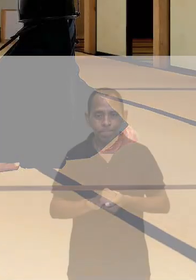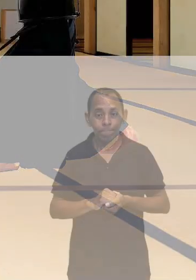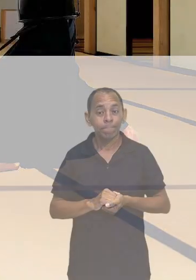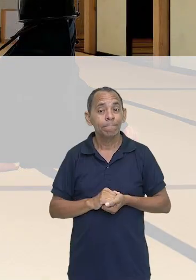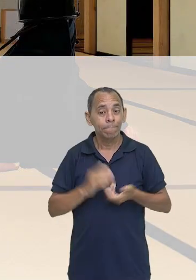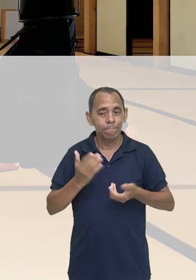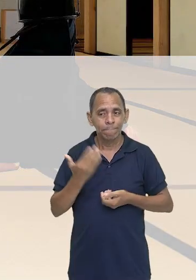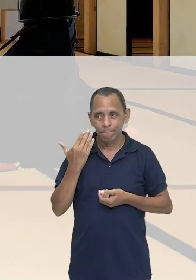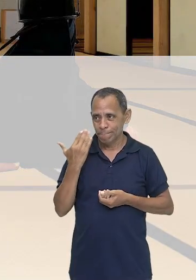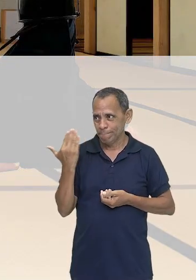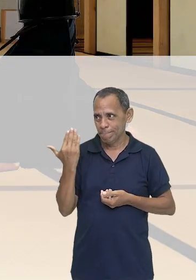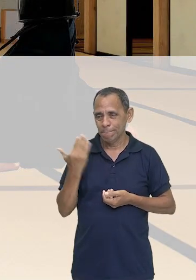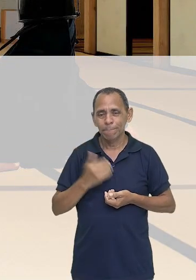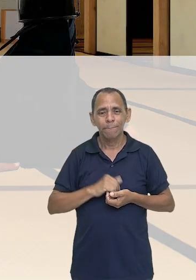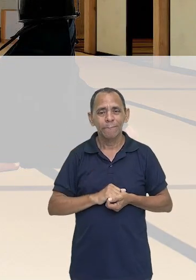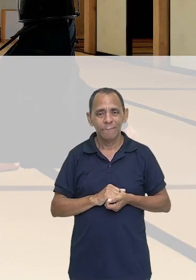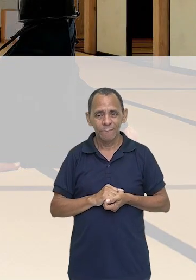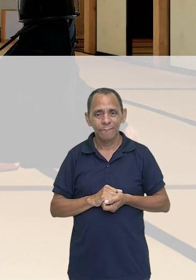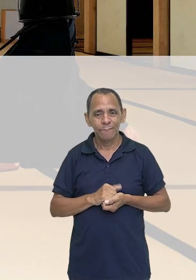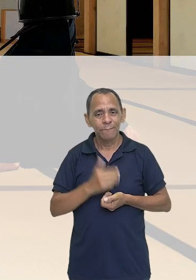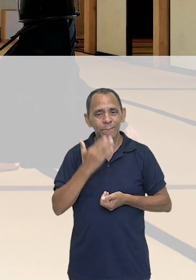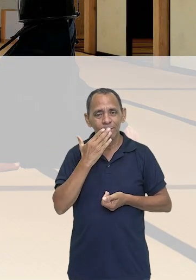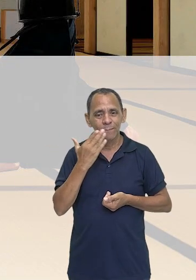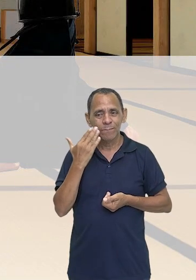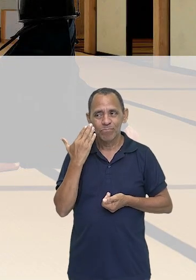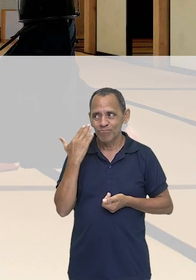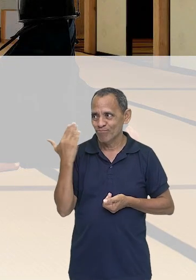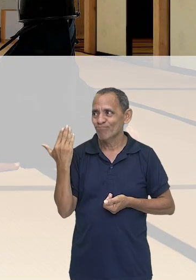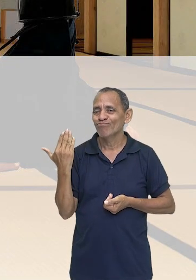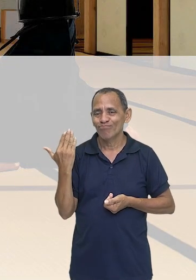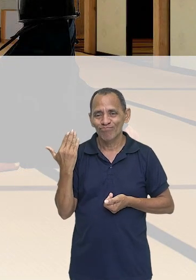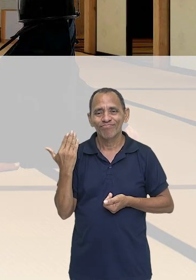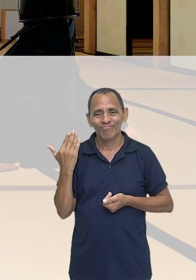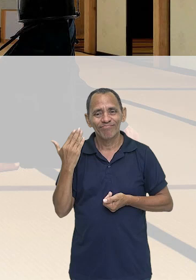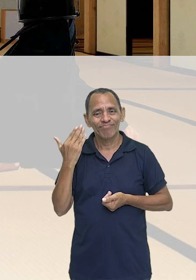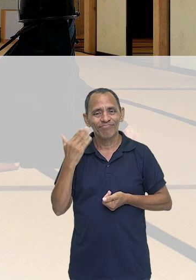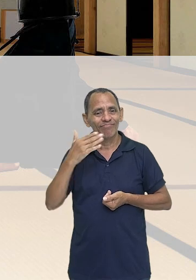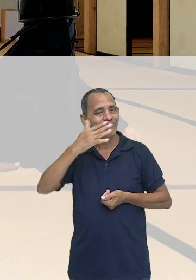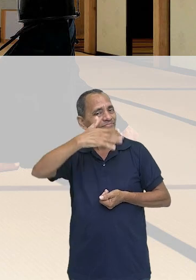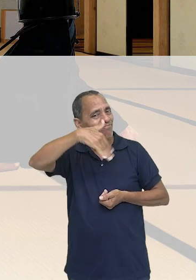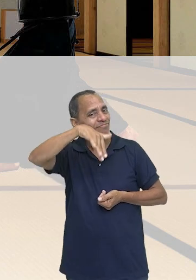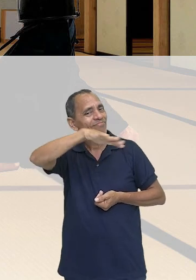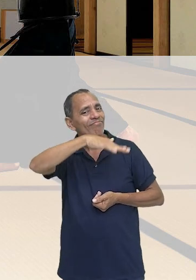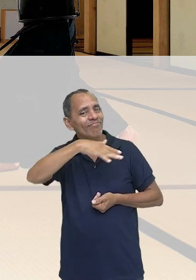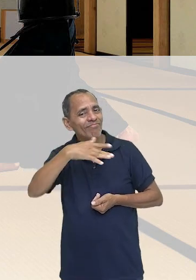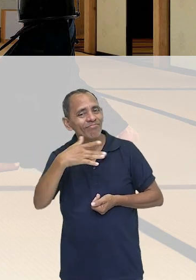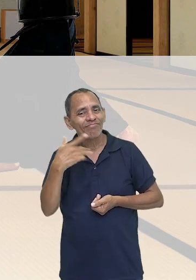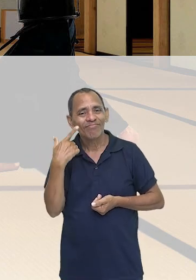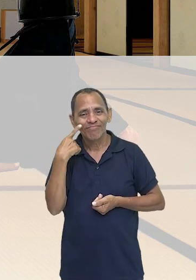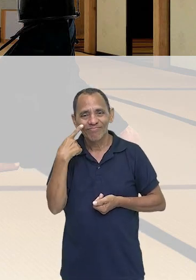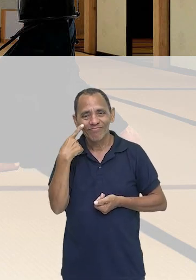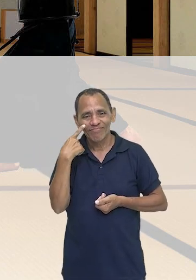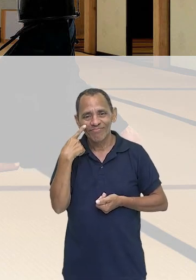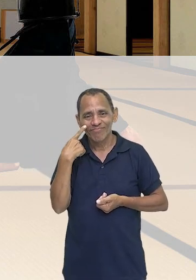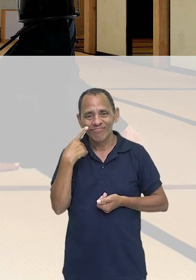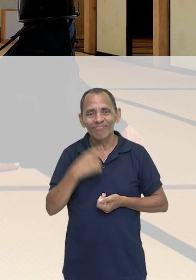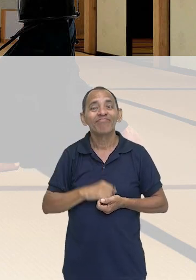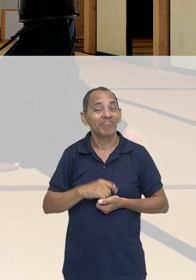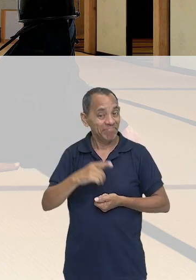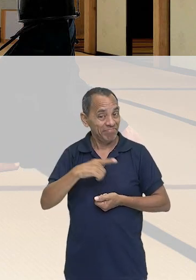Muito bem, alunos, já peço que vocês observem aqui o nosso cenário. Opa, nós já temos aqui